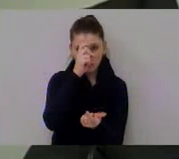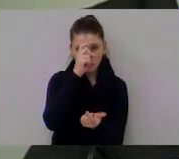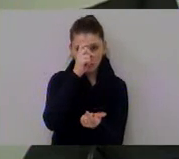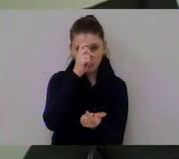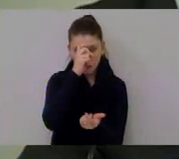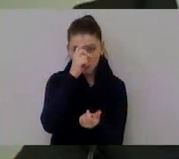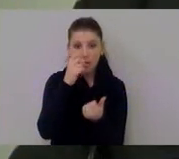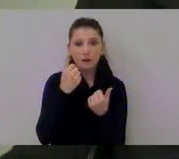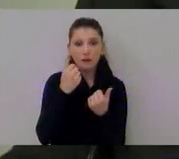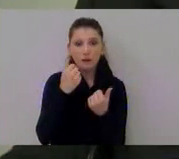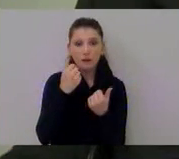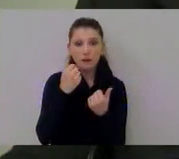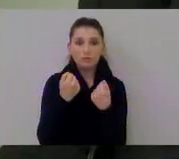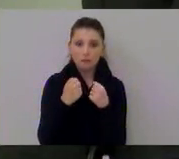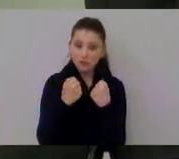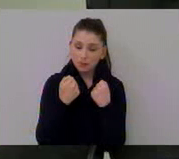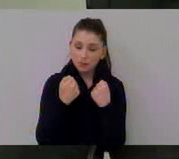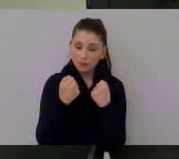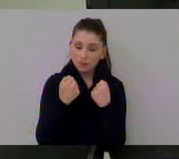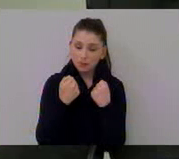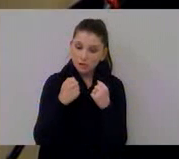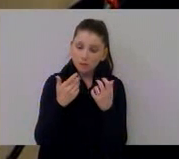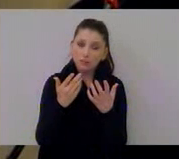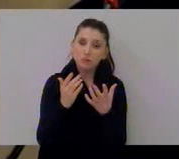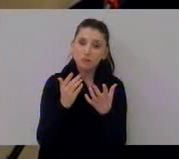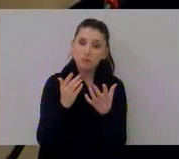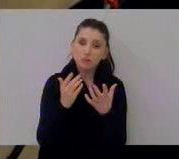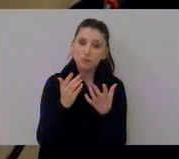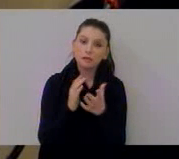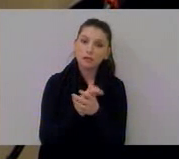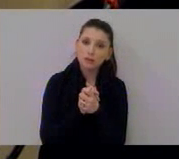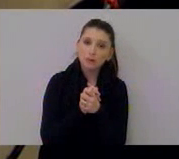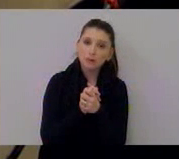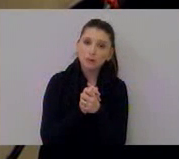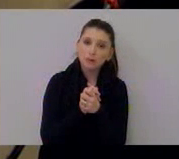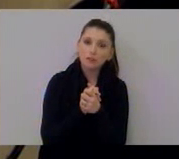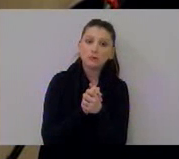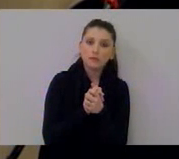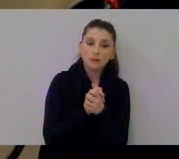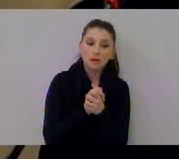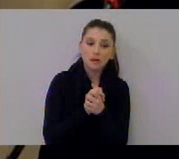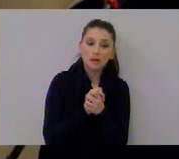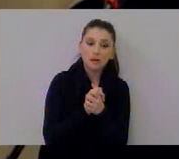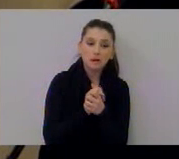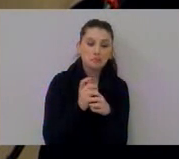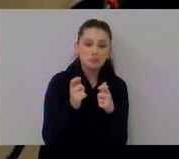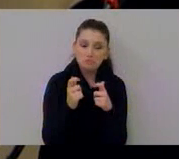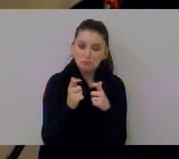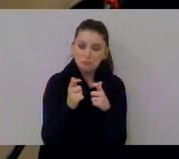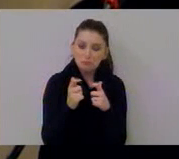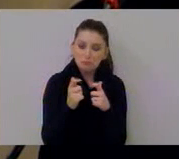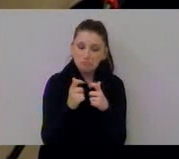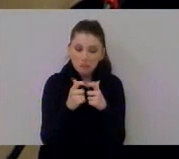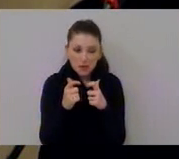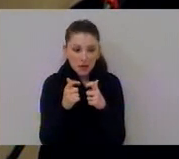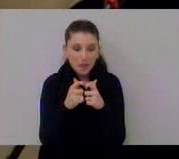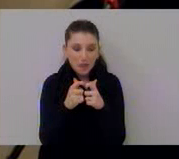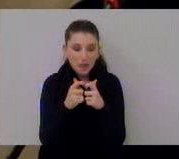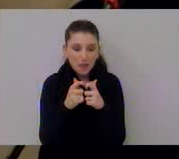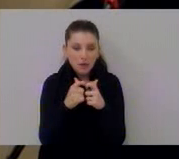dos funcionários do hospital, os médicos, os enfermeiros,